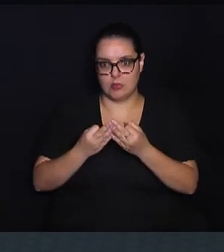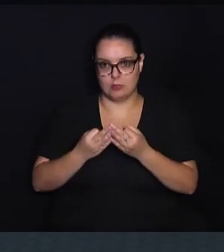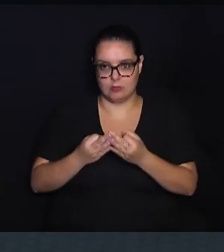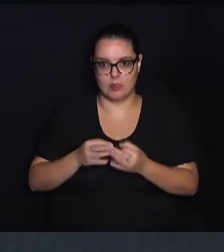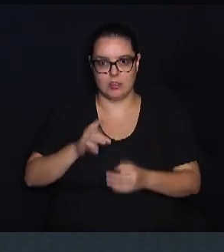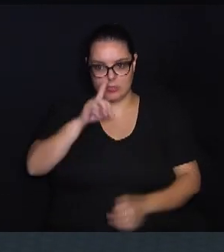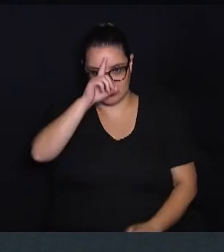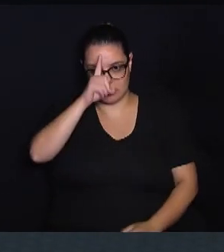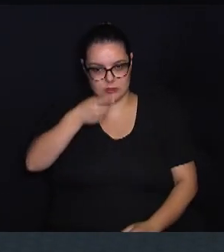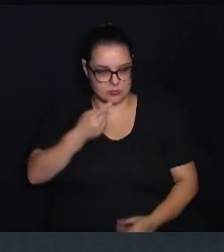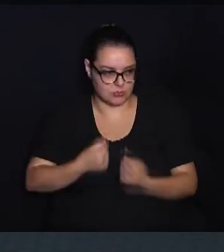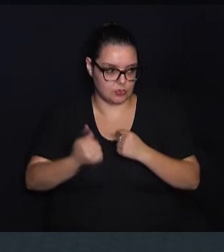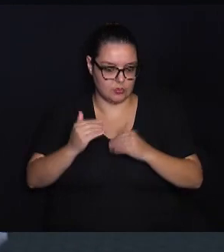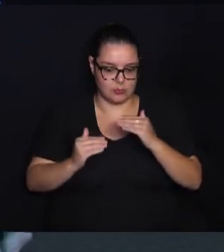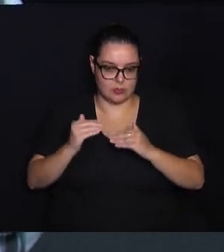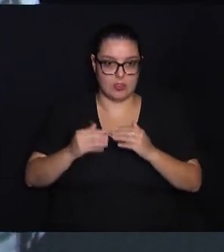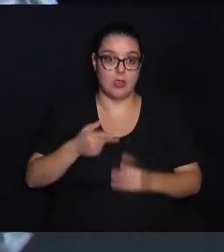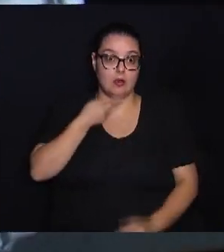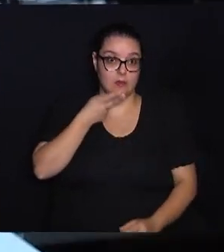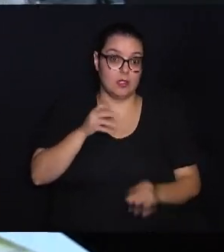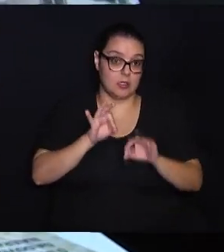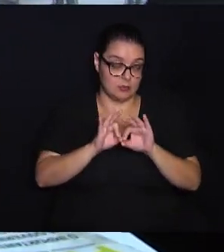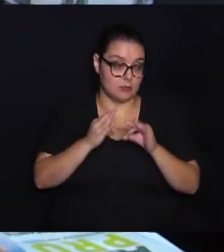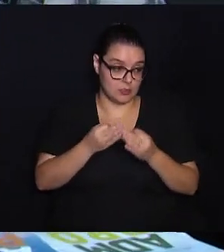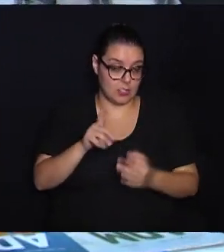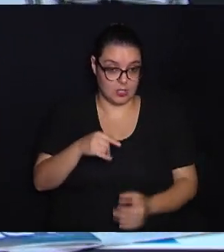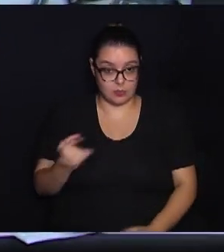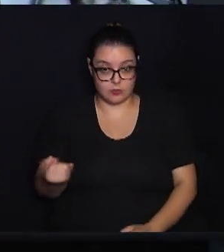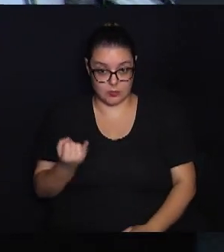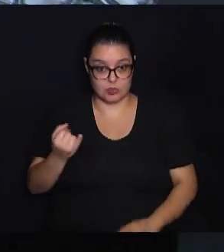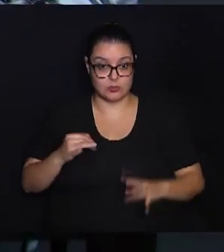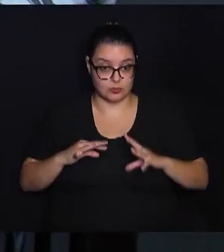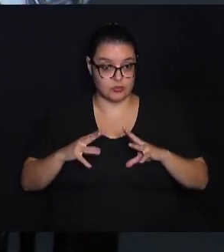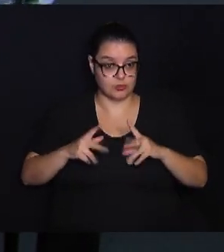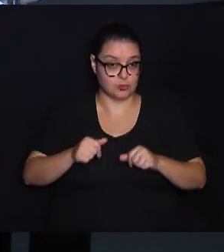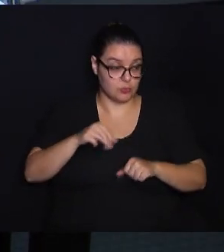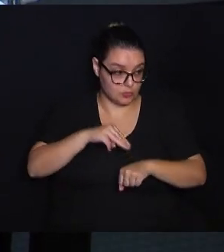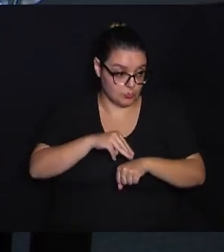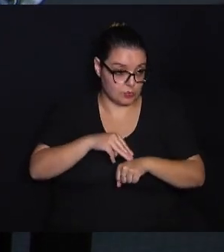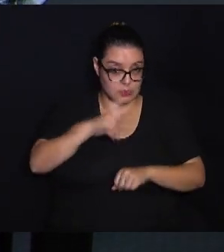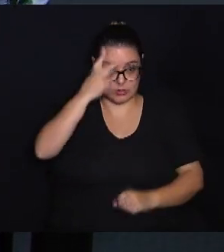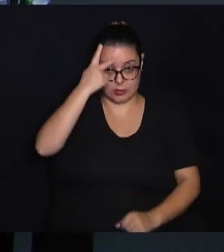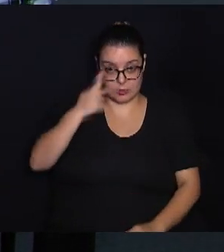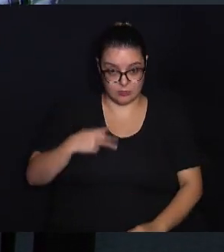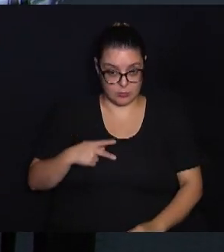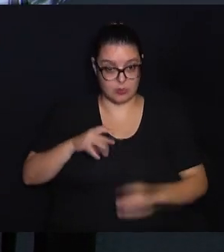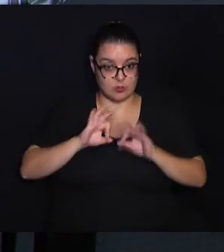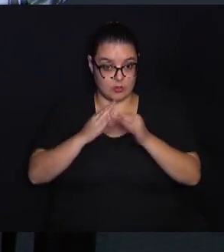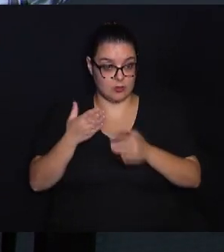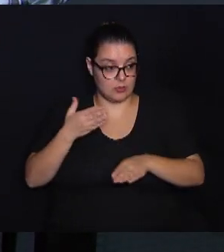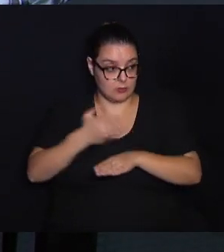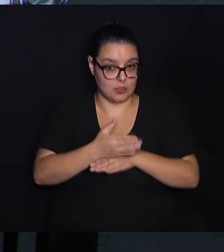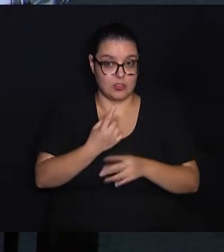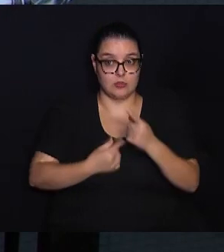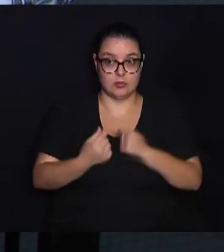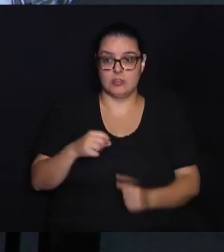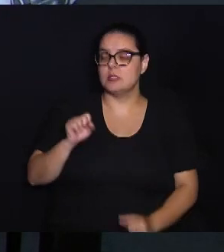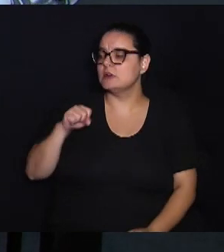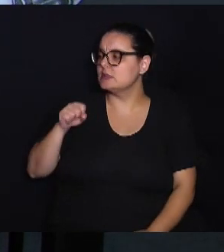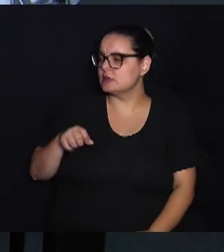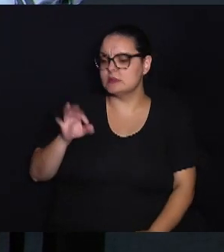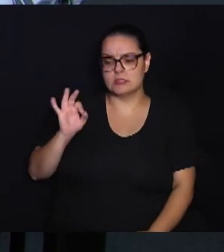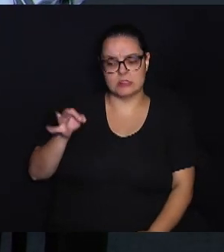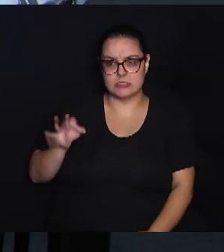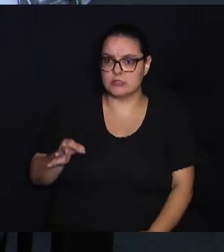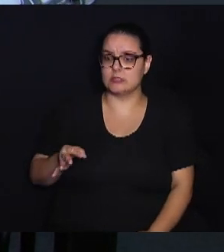ter esse equilíbrio financeiro. Falando em família, né? É interessante todos os membros da própria família participar também desse orçamento?